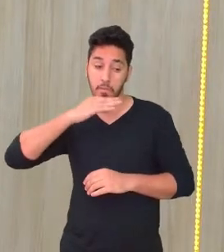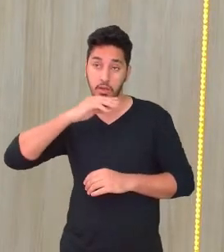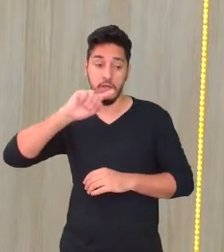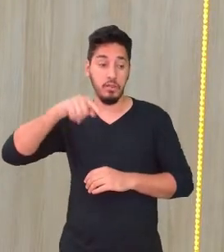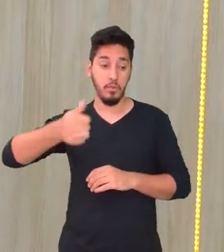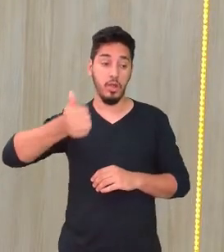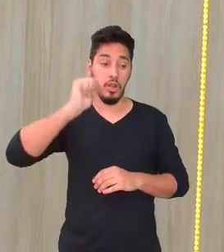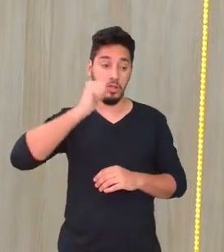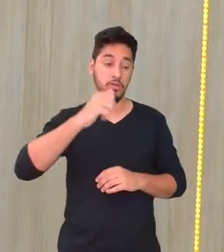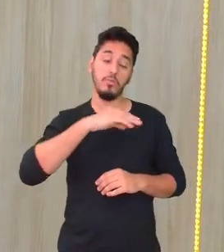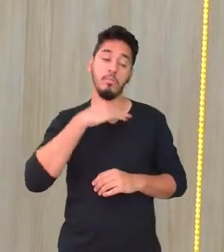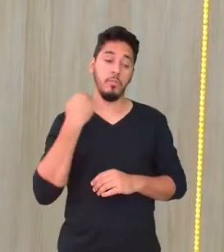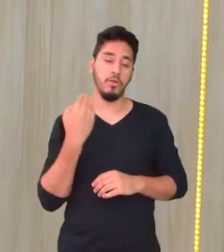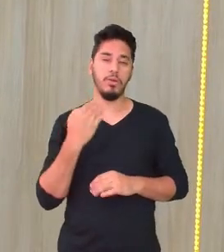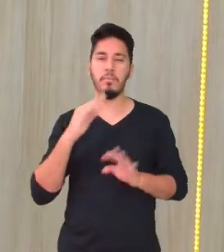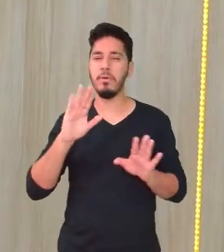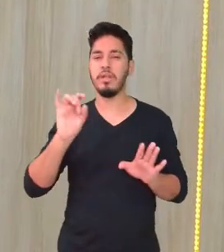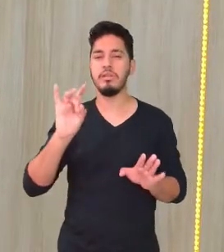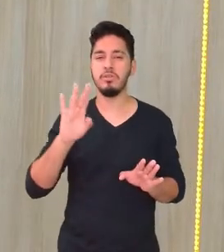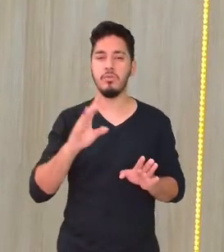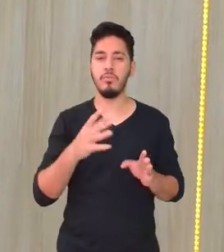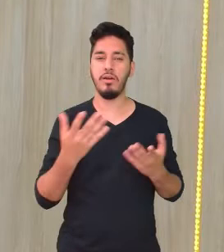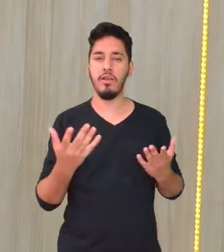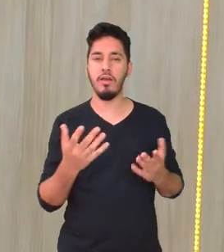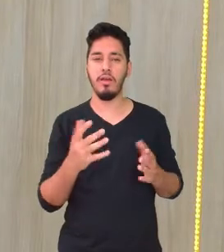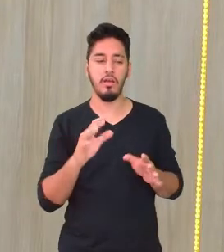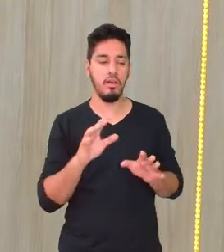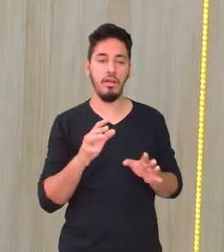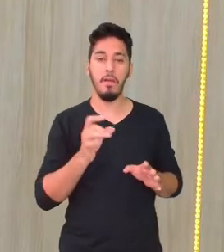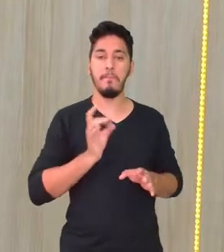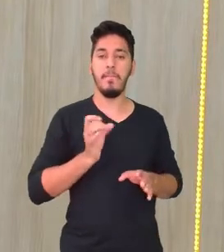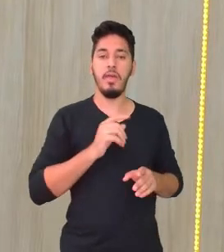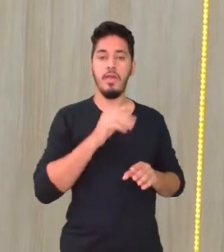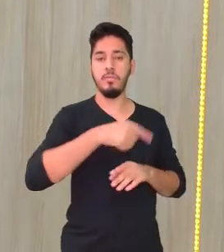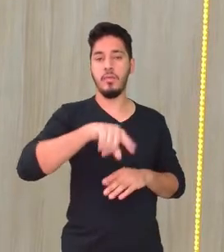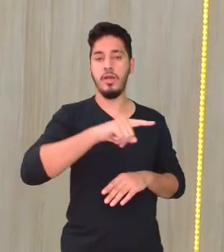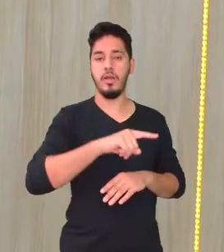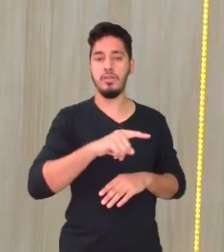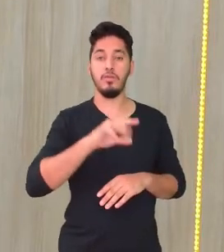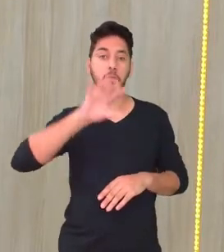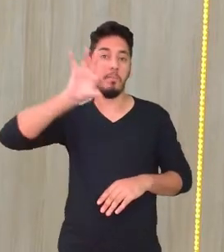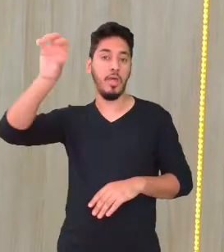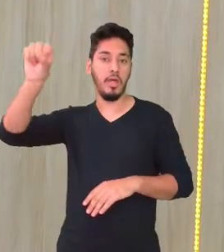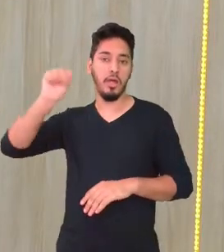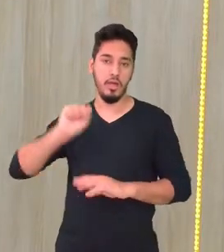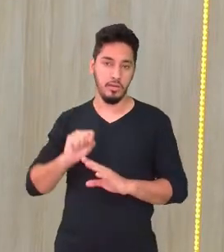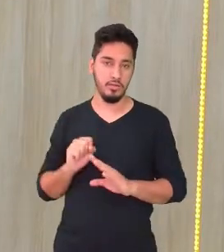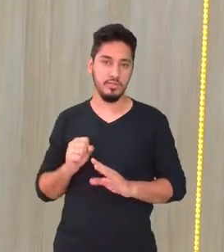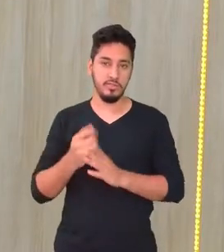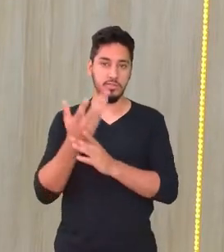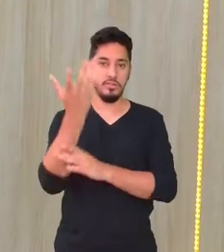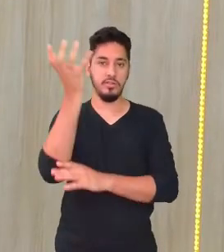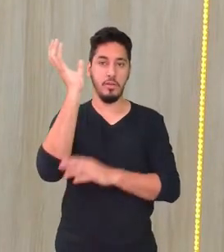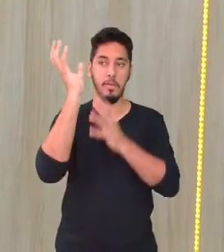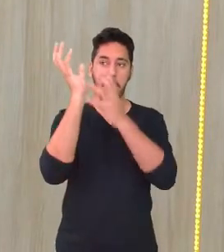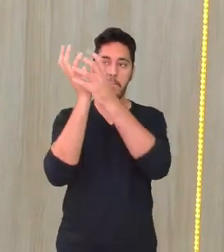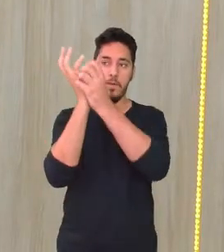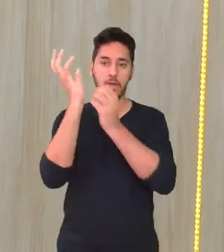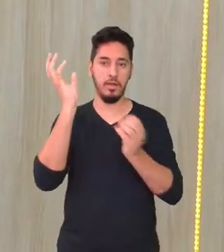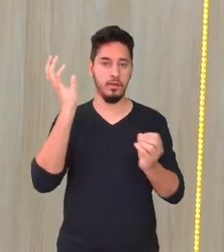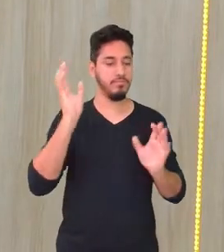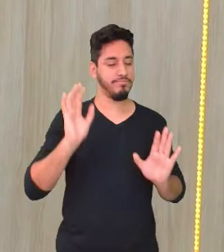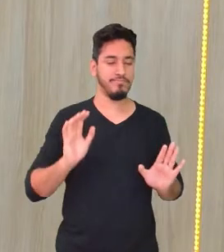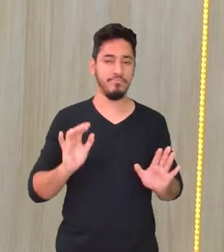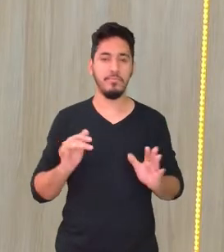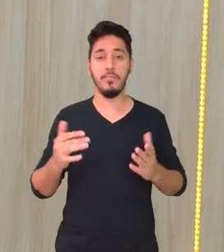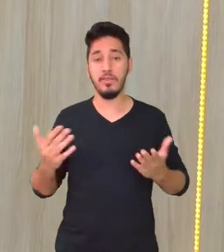morrer. Mas na realidade isso era apenas para que eles não pegassem as mangas, né, que davam nessas mangueiras, né. E